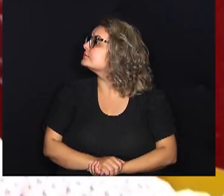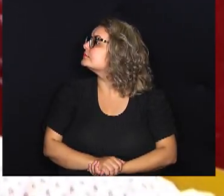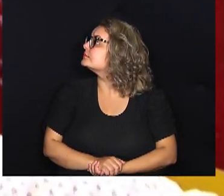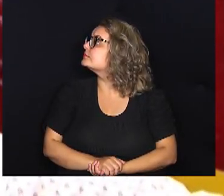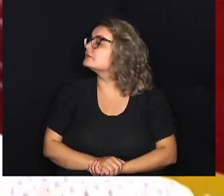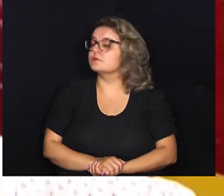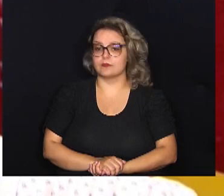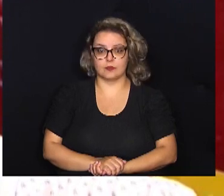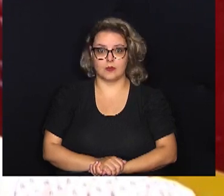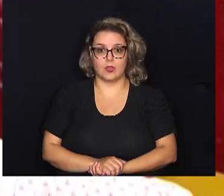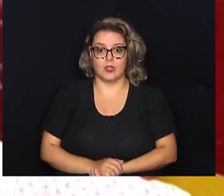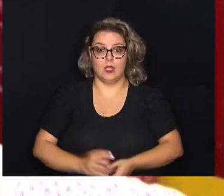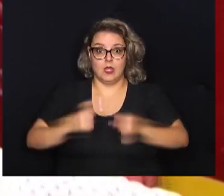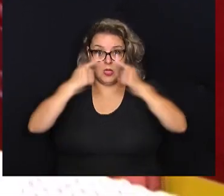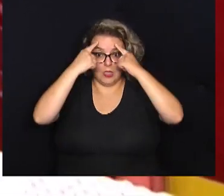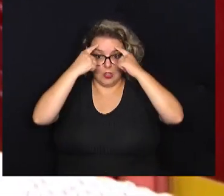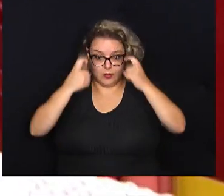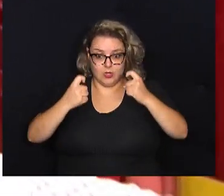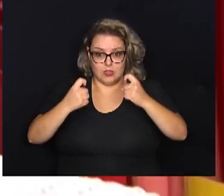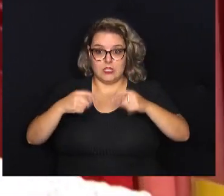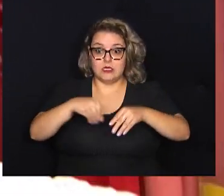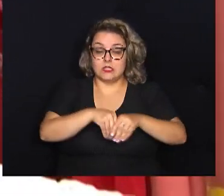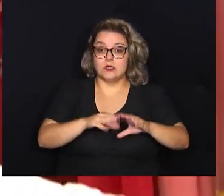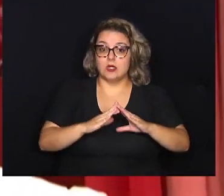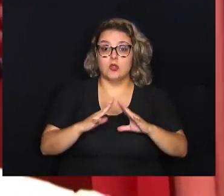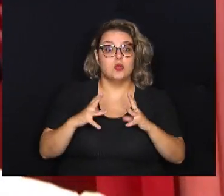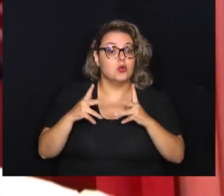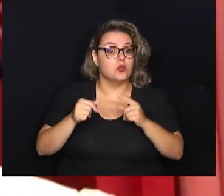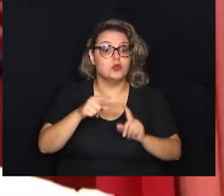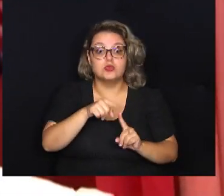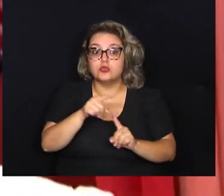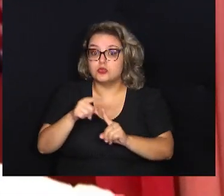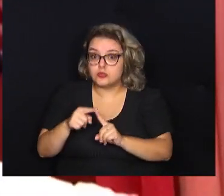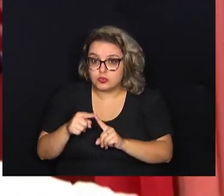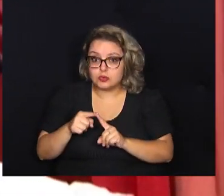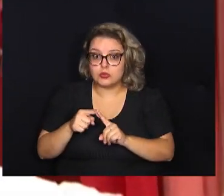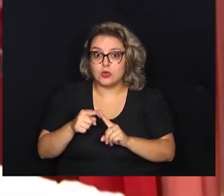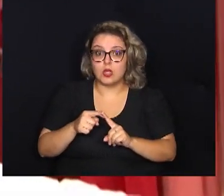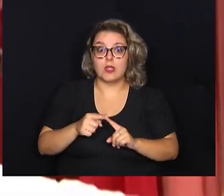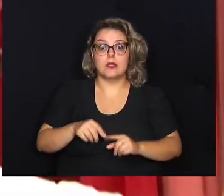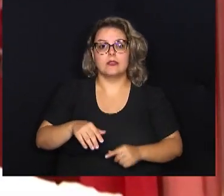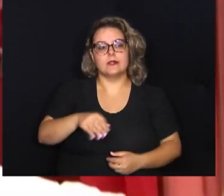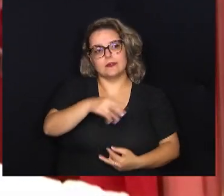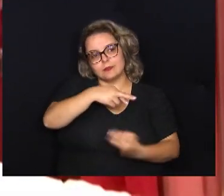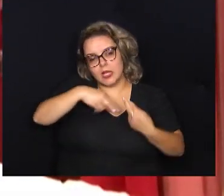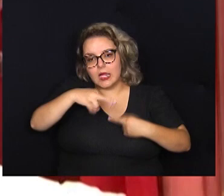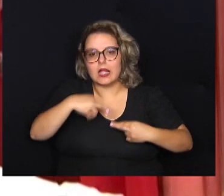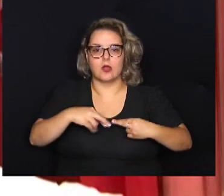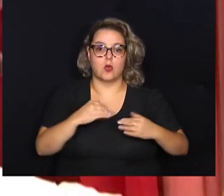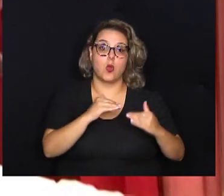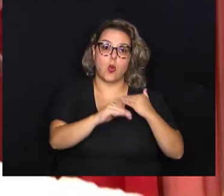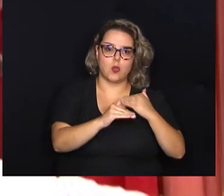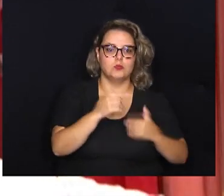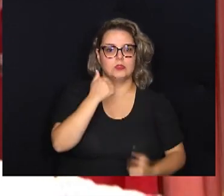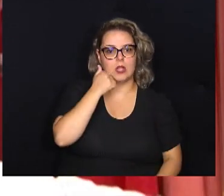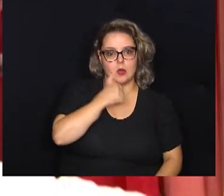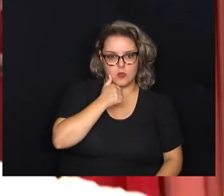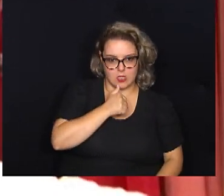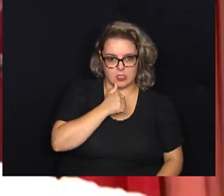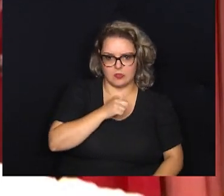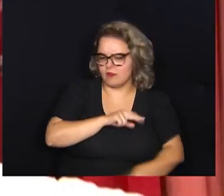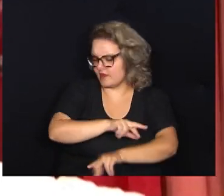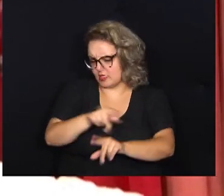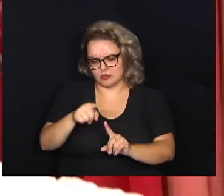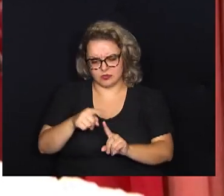Violência doméstica é todo tipo de violência perpetrado contra a mulher. E nós temos vários tipos de violência. A